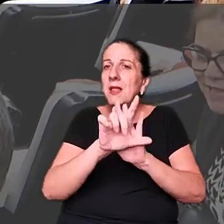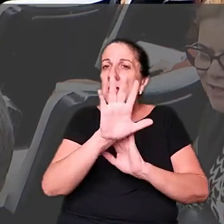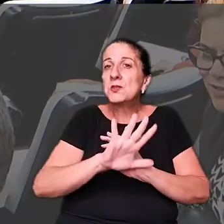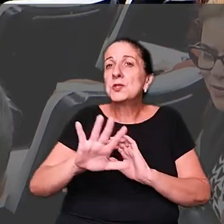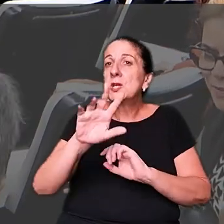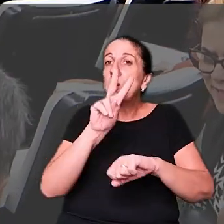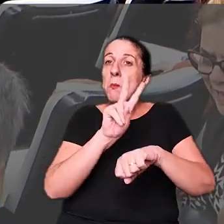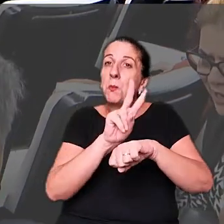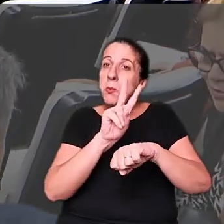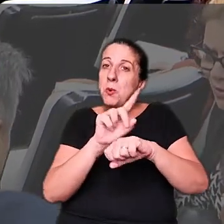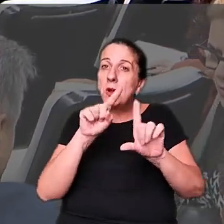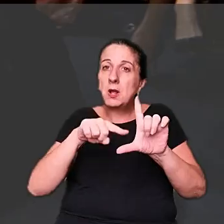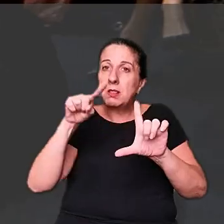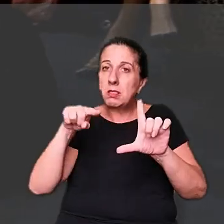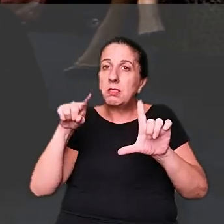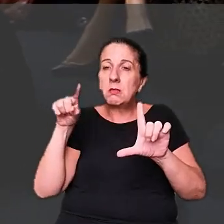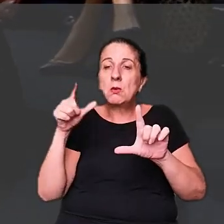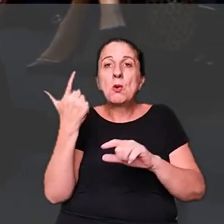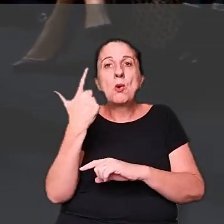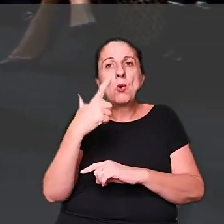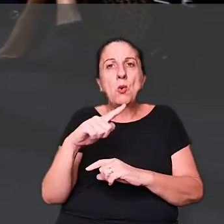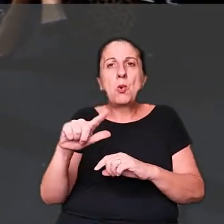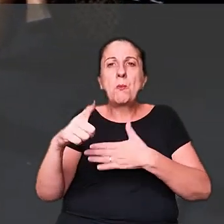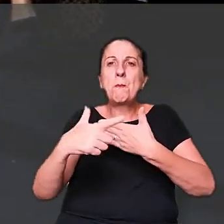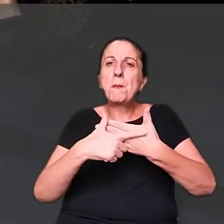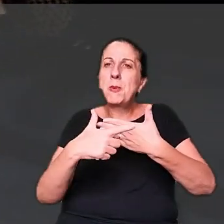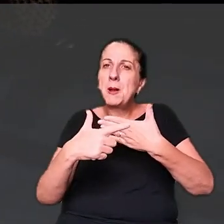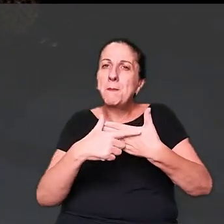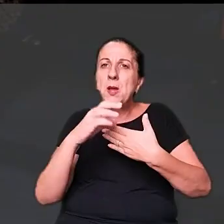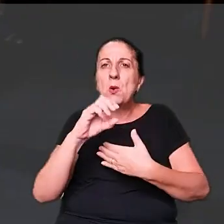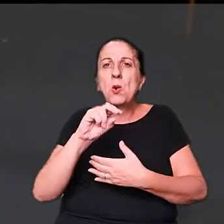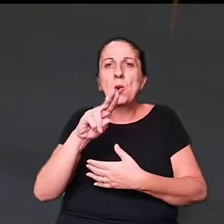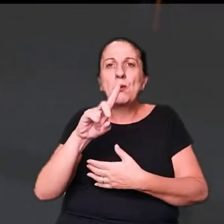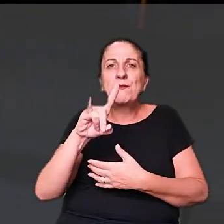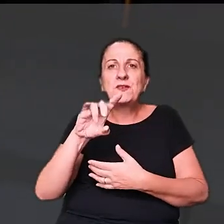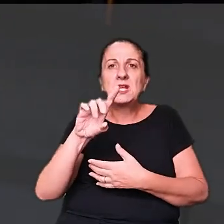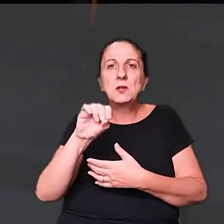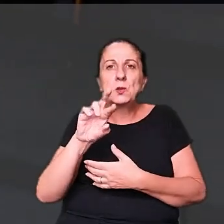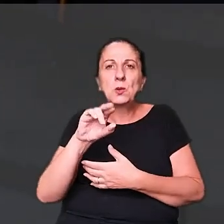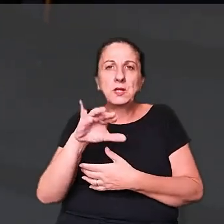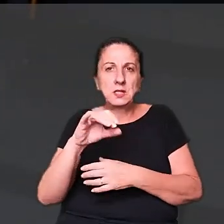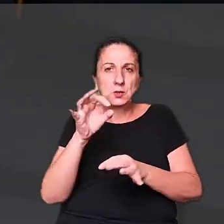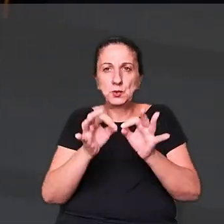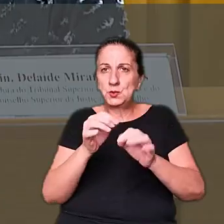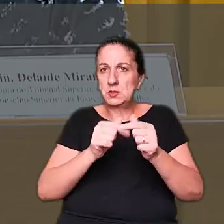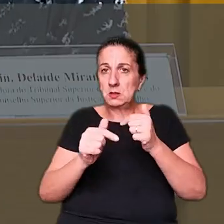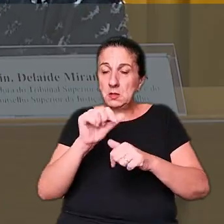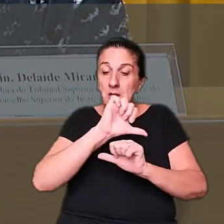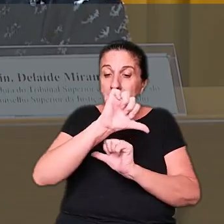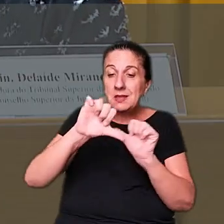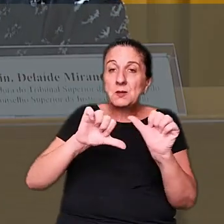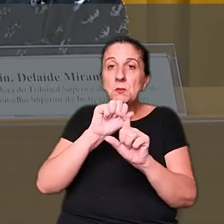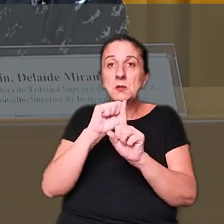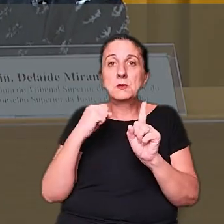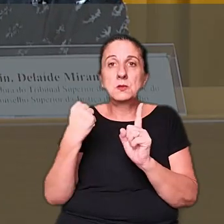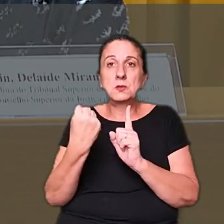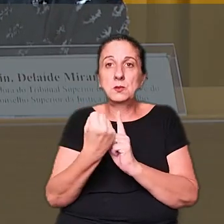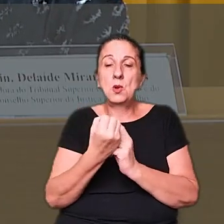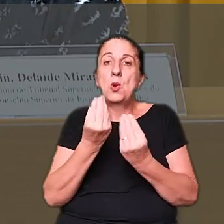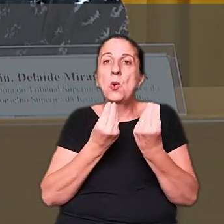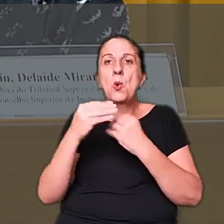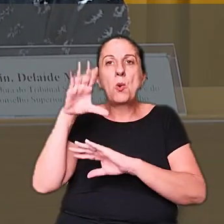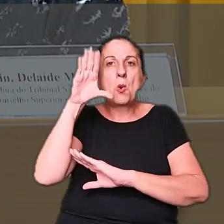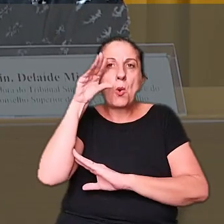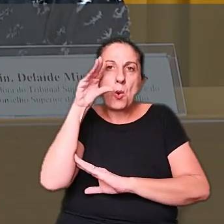Geral de Proteção de Dados. Outro assunto em discussão foi o papel das ouvidorias da Justiça Trabalhista em meio a transformações